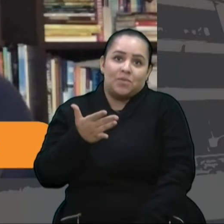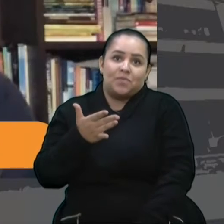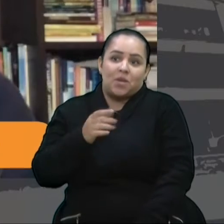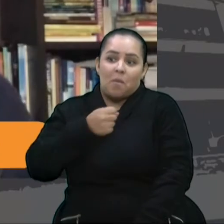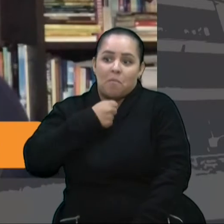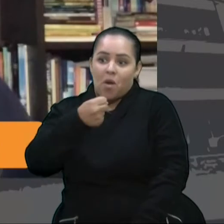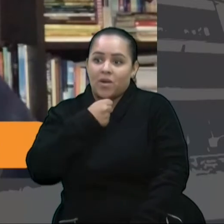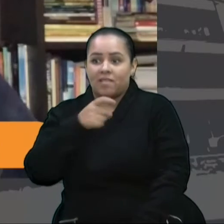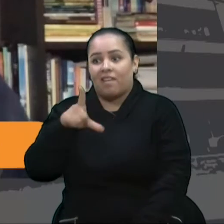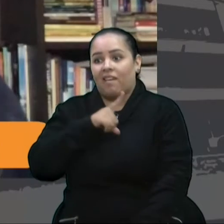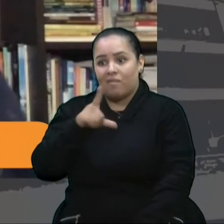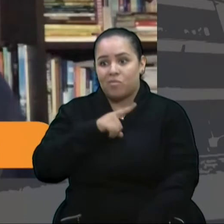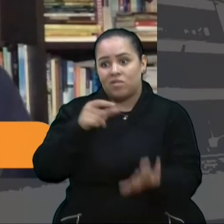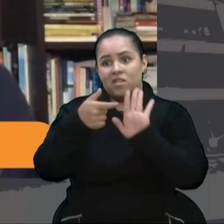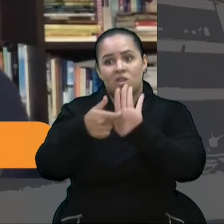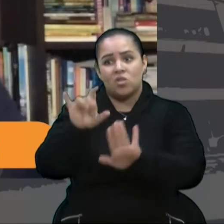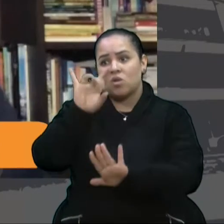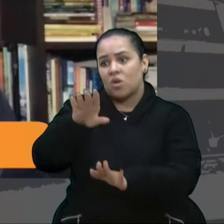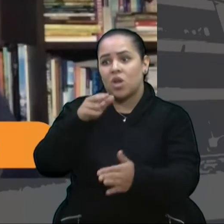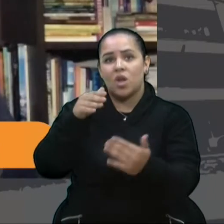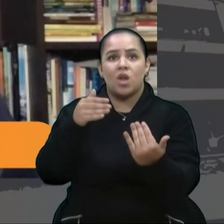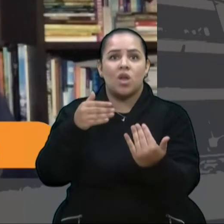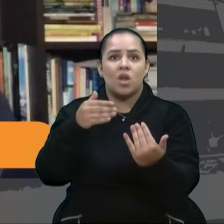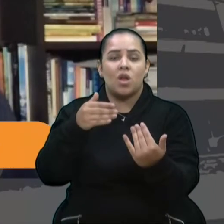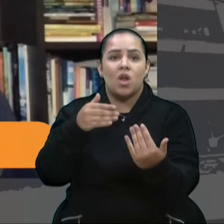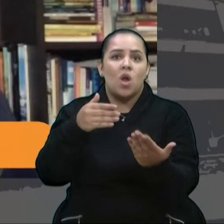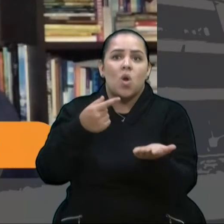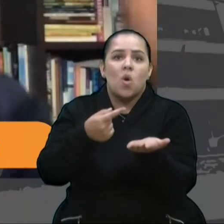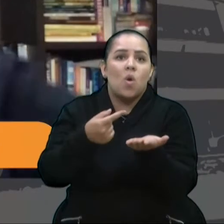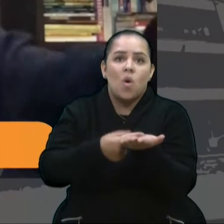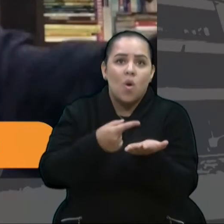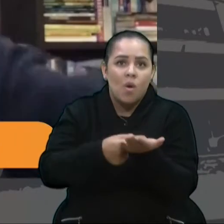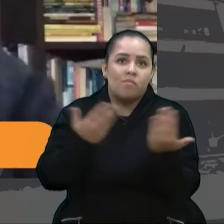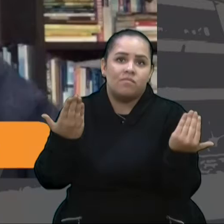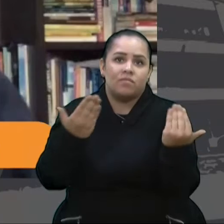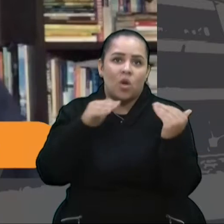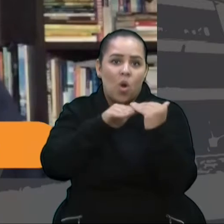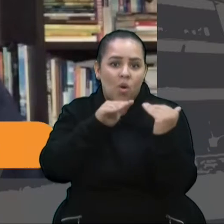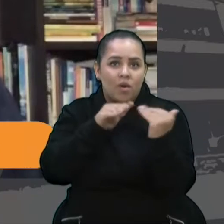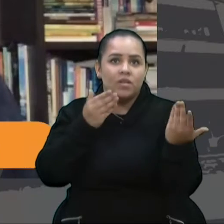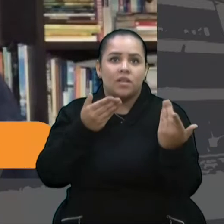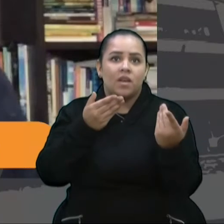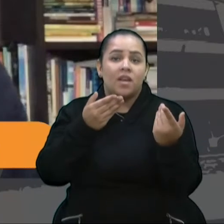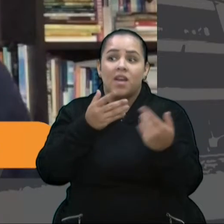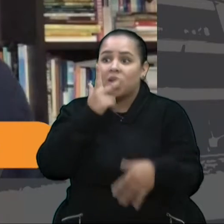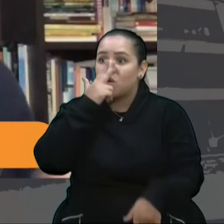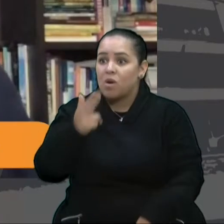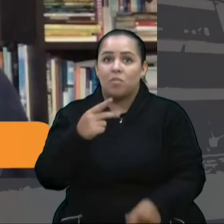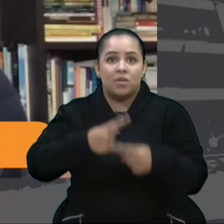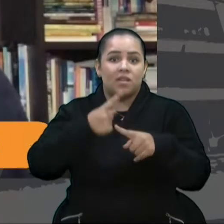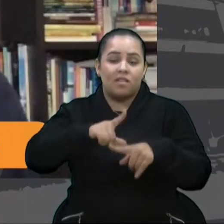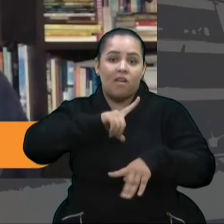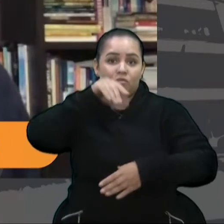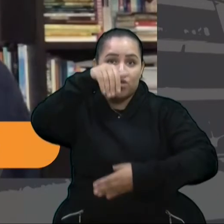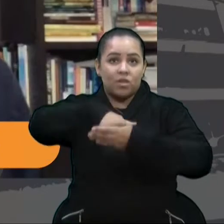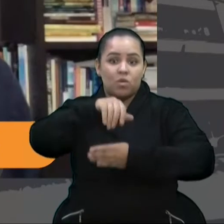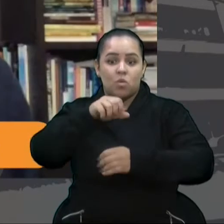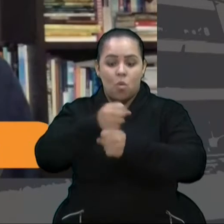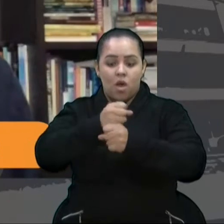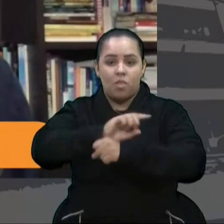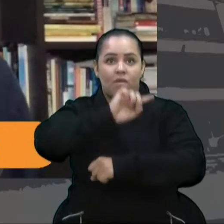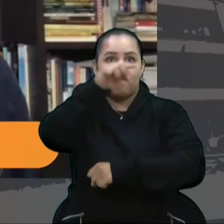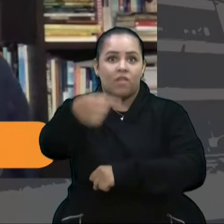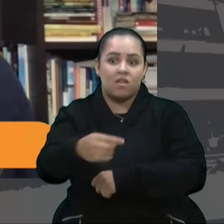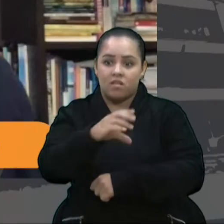mostrar as imagens. Né? A CPI é mais ou menos isso, né? Por causa da eleição do ano que vem. É um certo desespero.